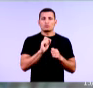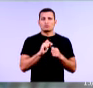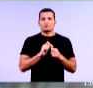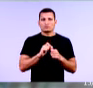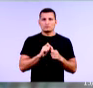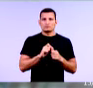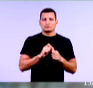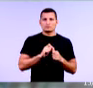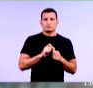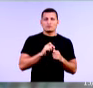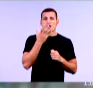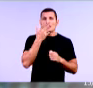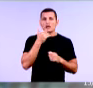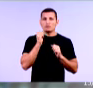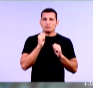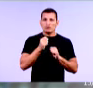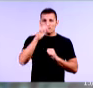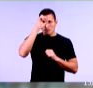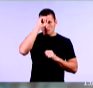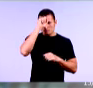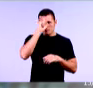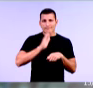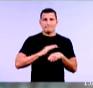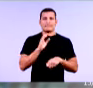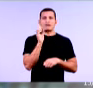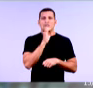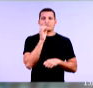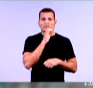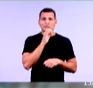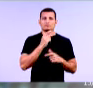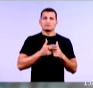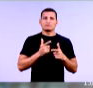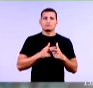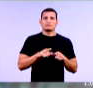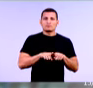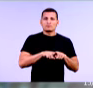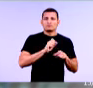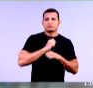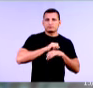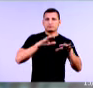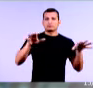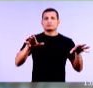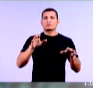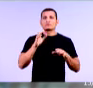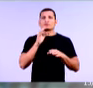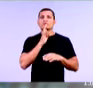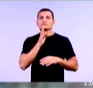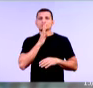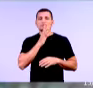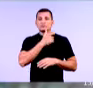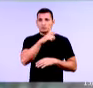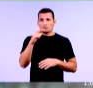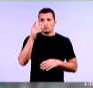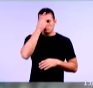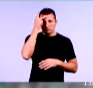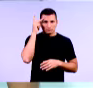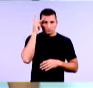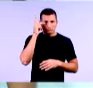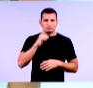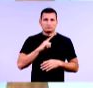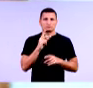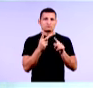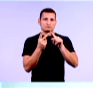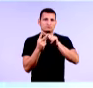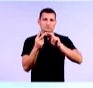poderá aprender mais rapidamente e repassar o conhecimento para as outras pessoas. Gente, tem 2 maneiras de fazer isso, né? O